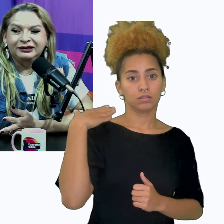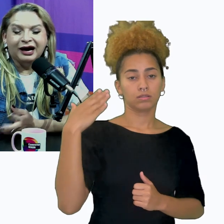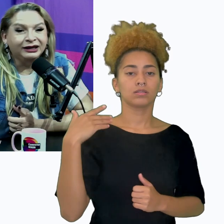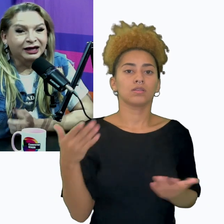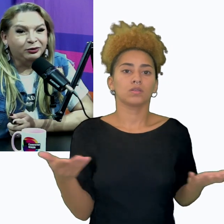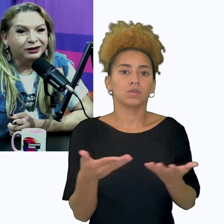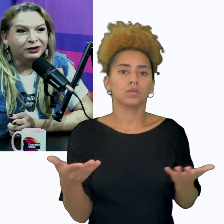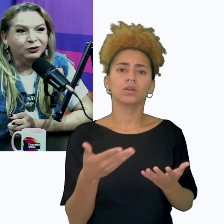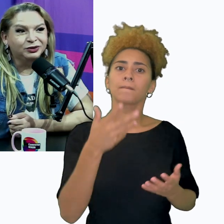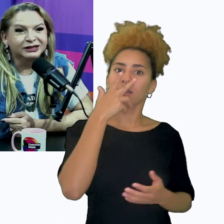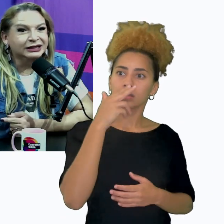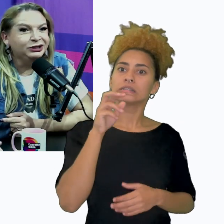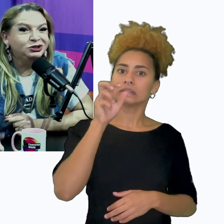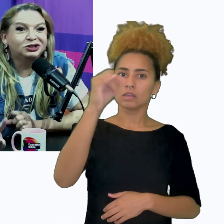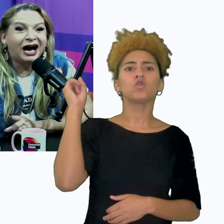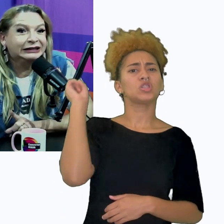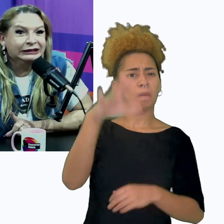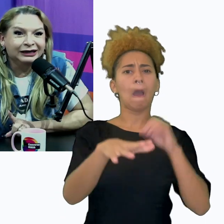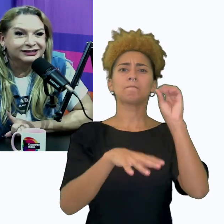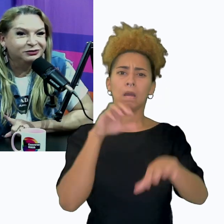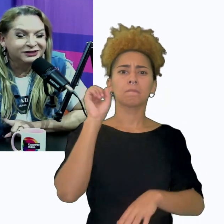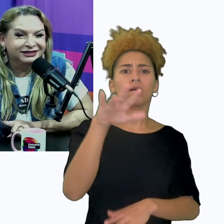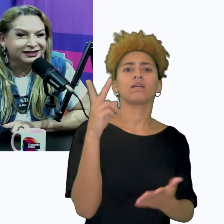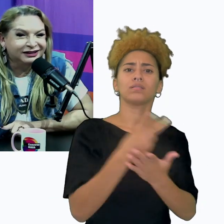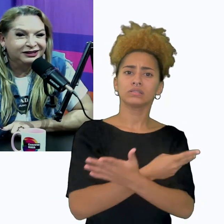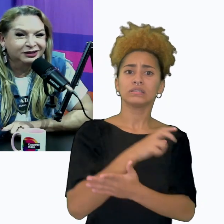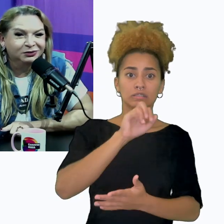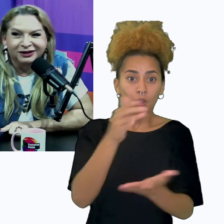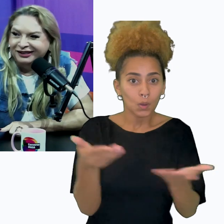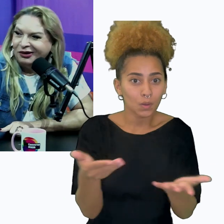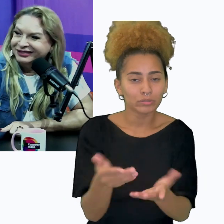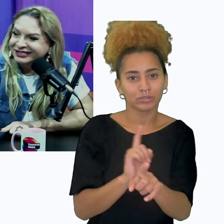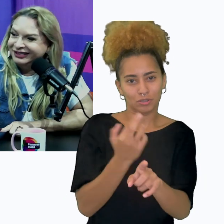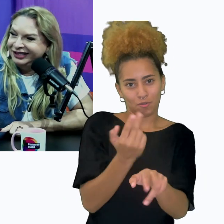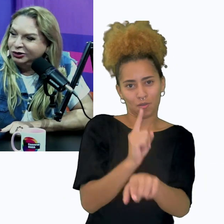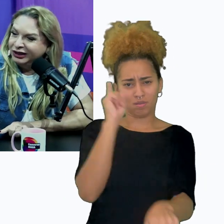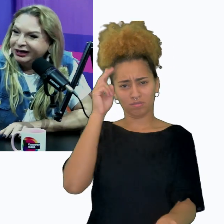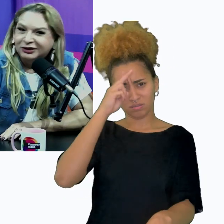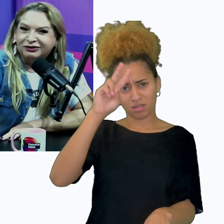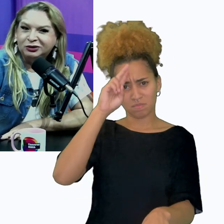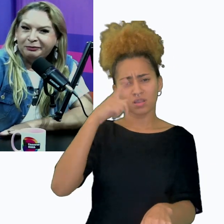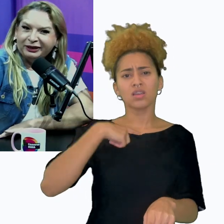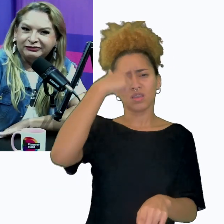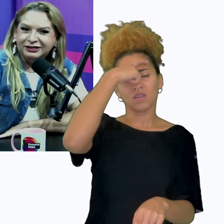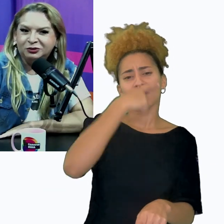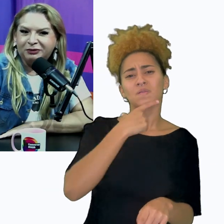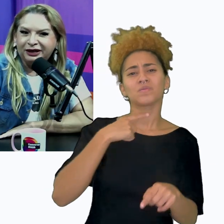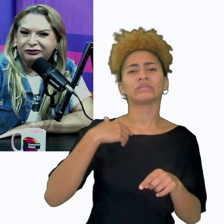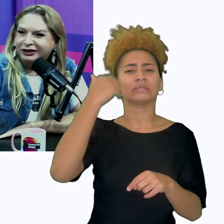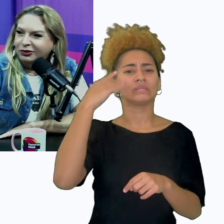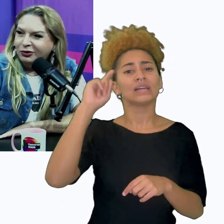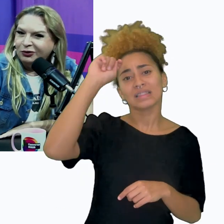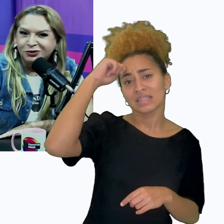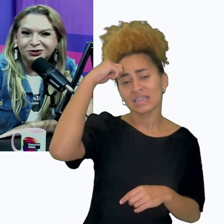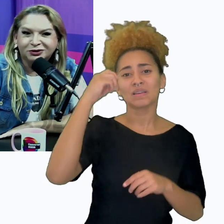E aí na época que hoje eu ia ser linchada se eu fizesse aquilo, Lena Oxa. Tu lembra que eu tava toda preta fazendo um black